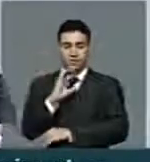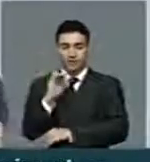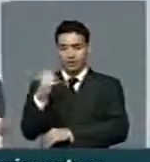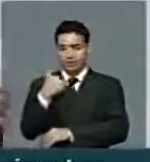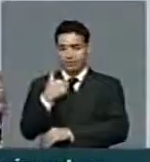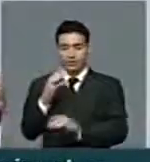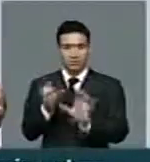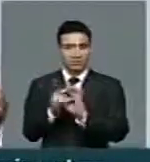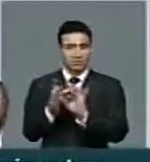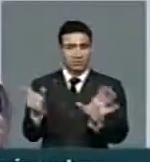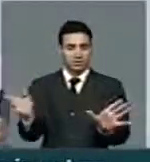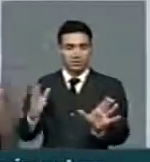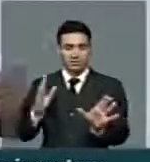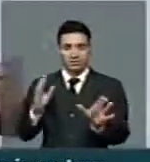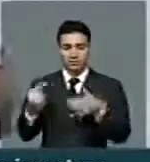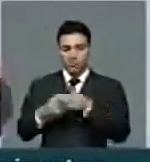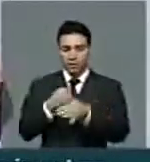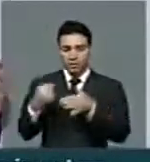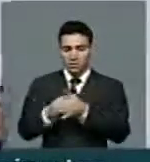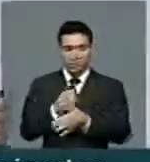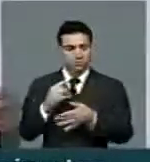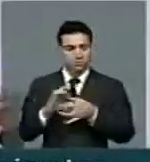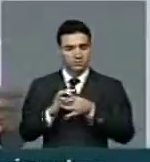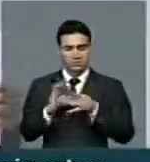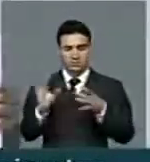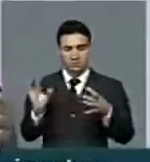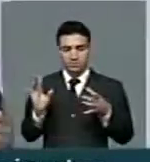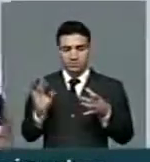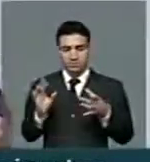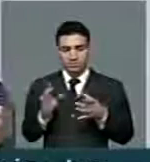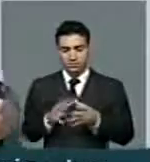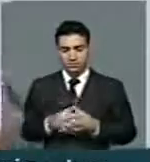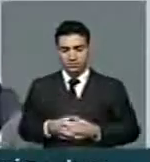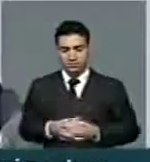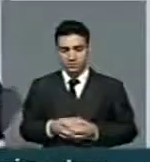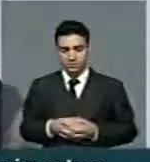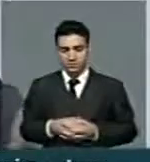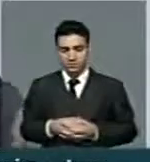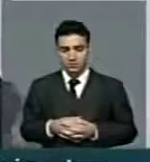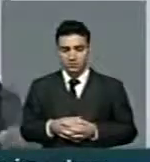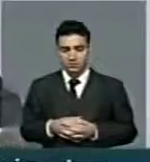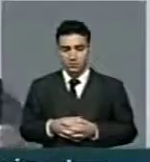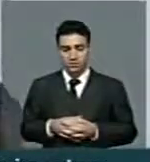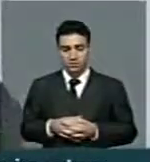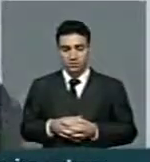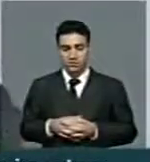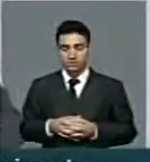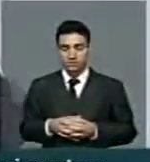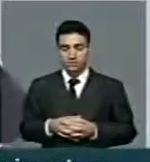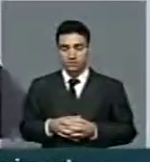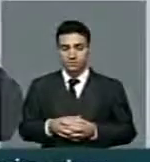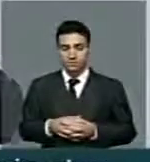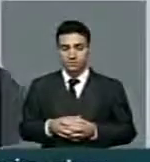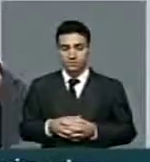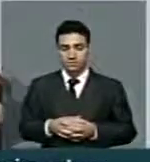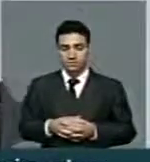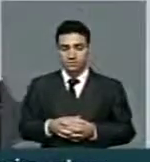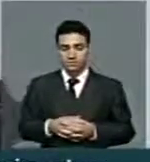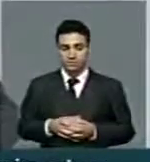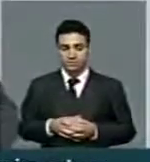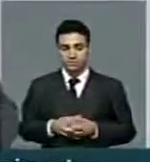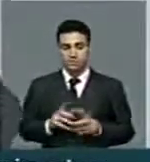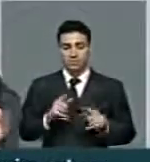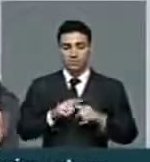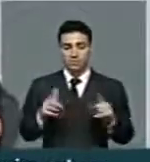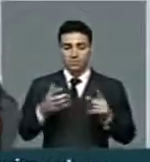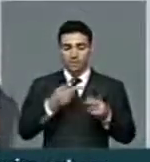disposição dos senhores agora por 2 palavras para cá, como o deputado Colado gosta de falar, mas dizer o seguinte, é um